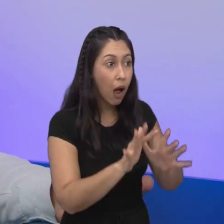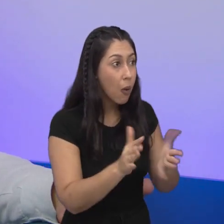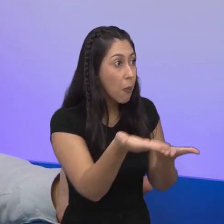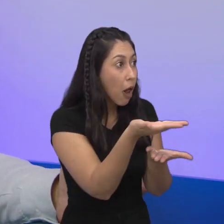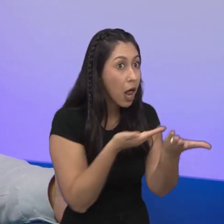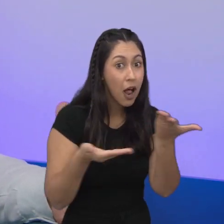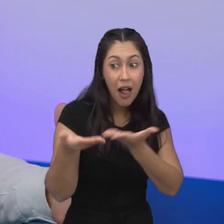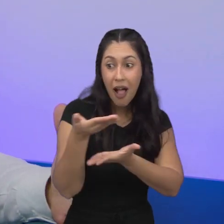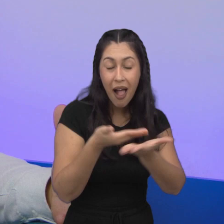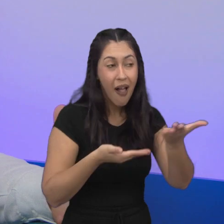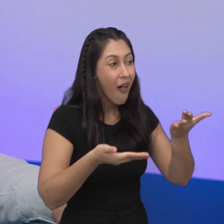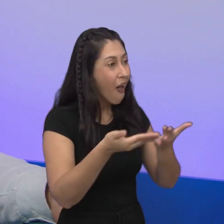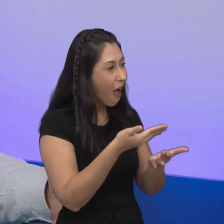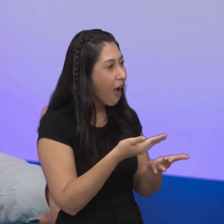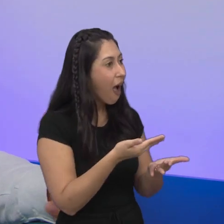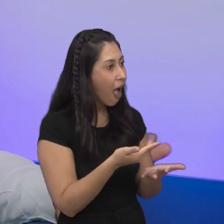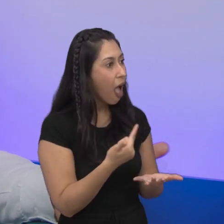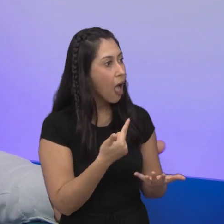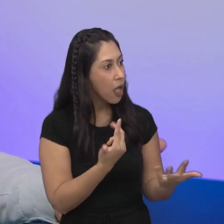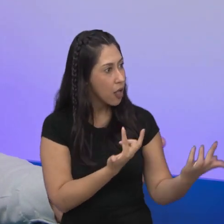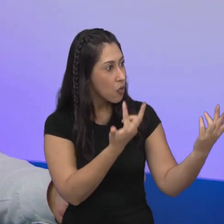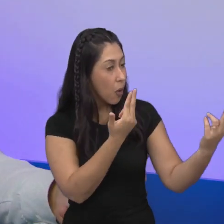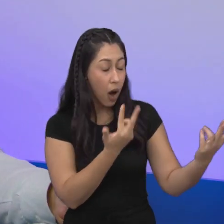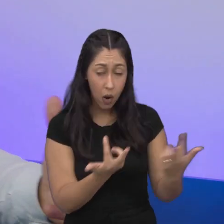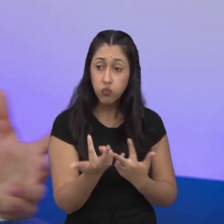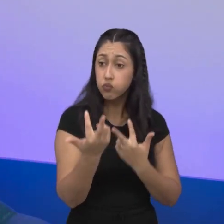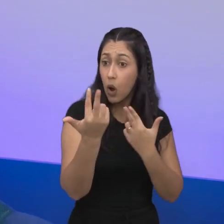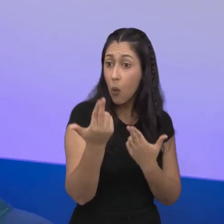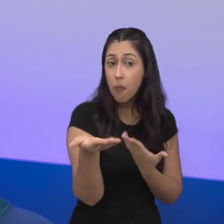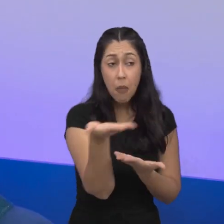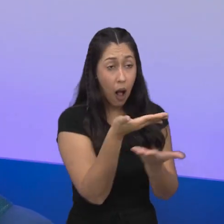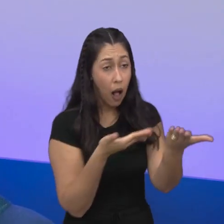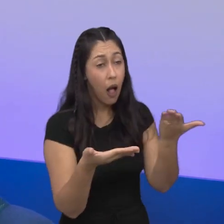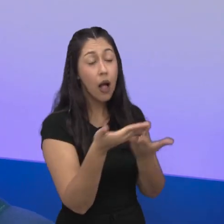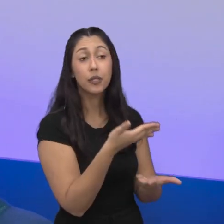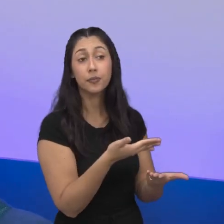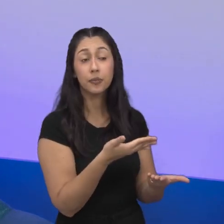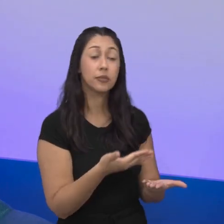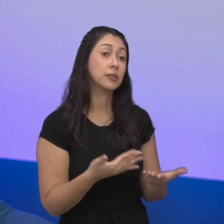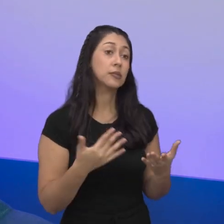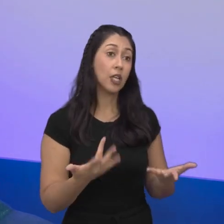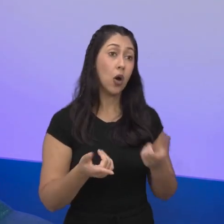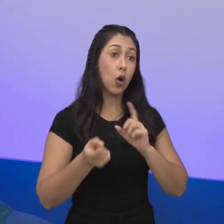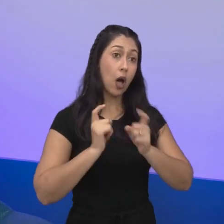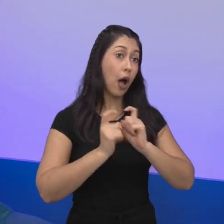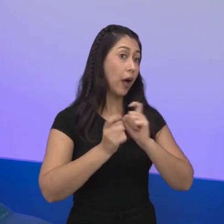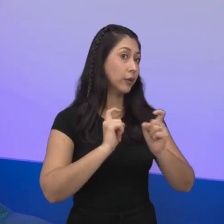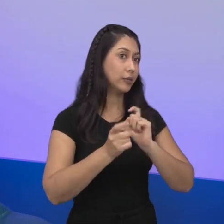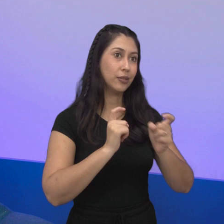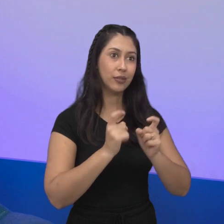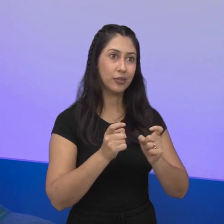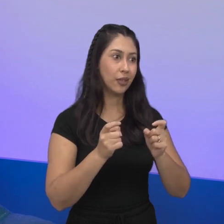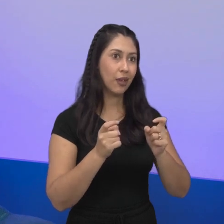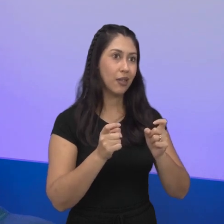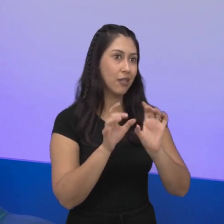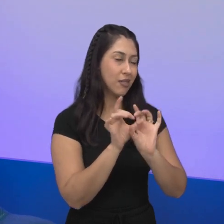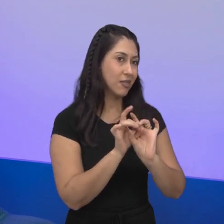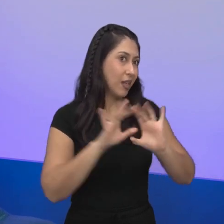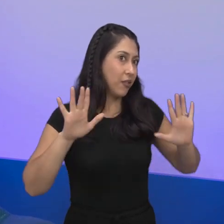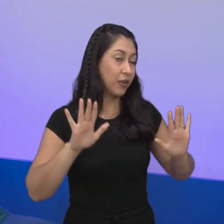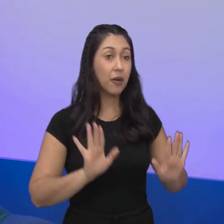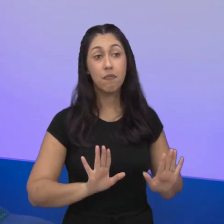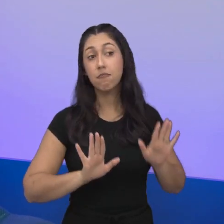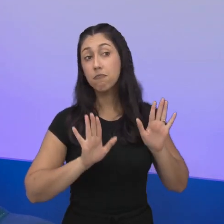de fato. Algumas outras organizações, você tem ali as reuniões que elas acontecem de forma bastante